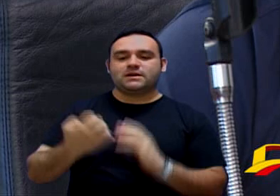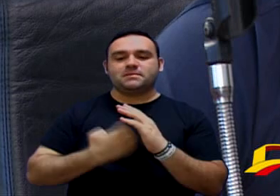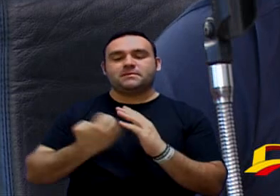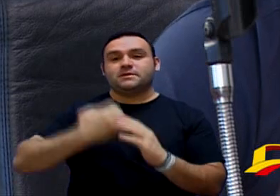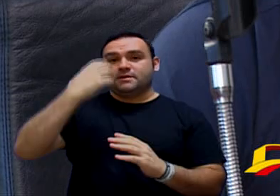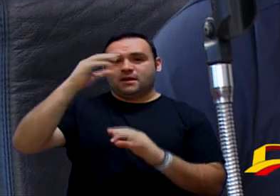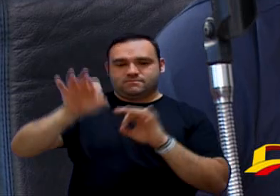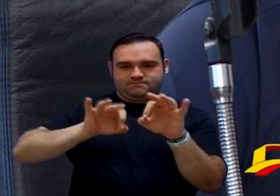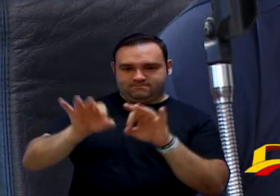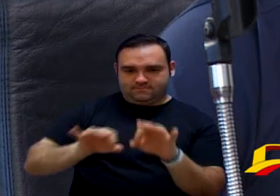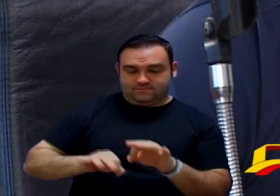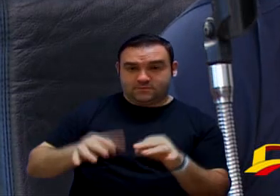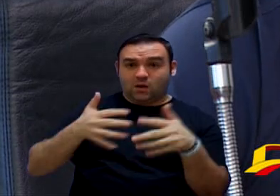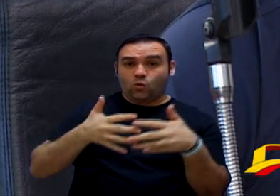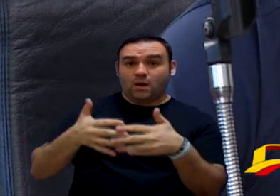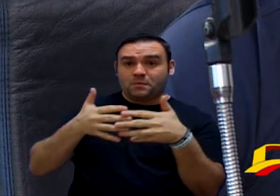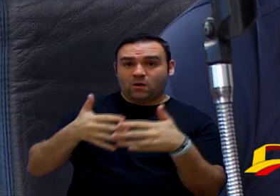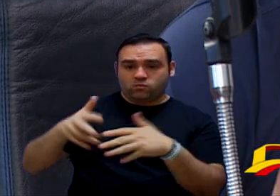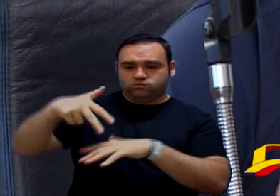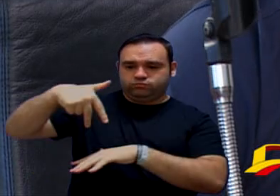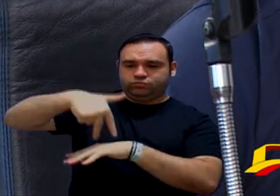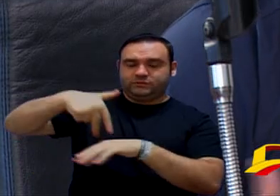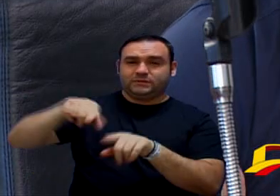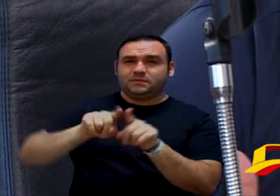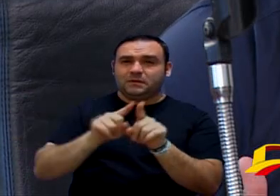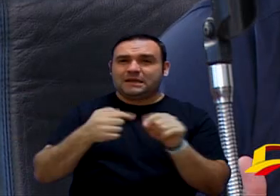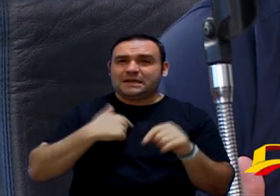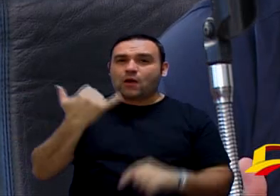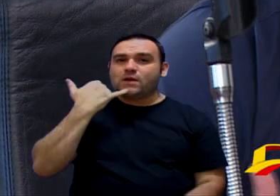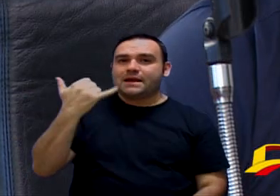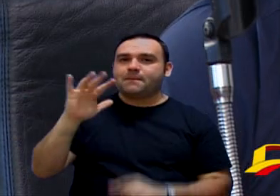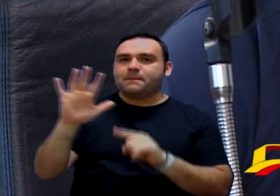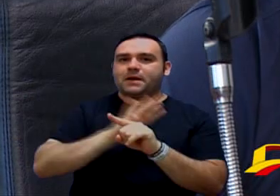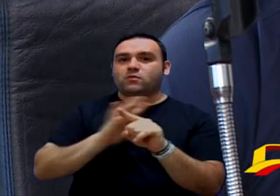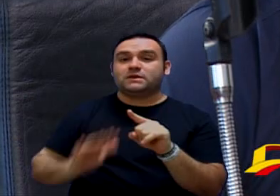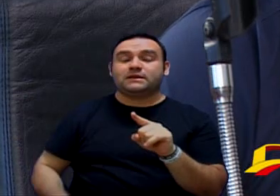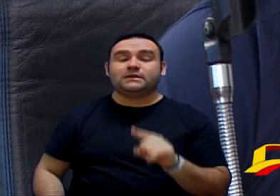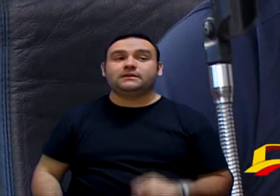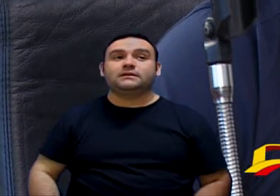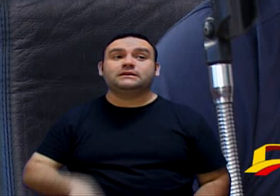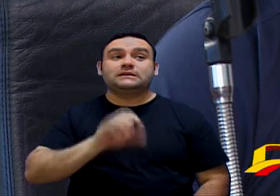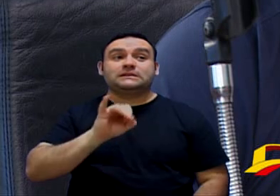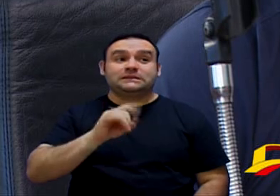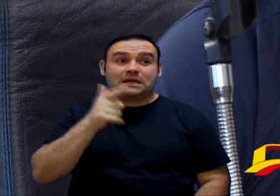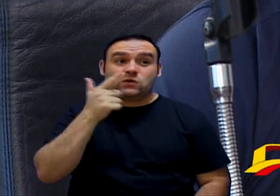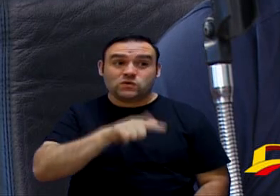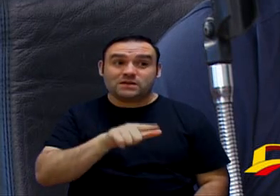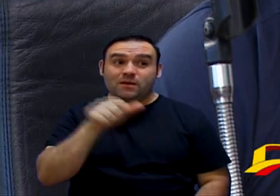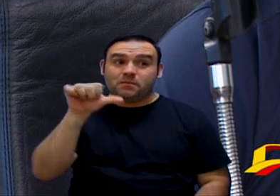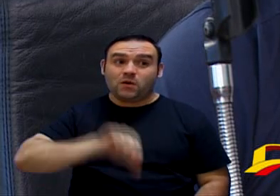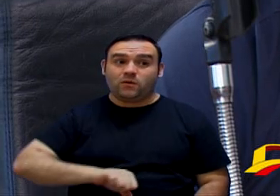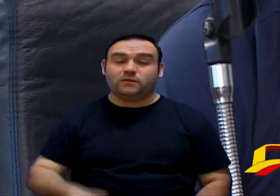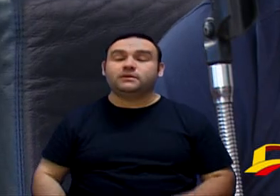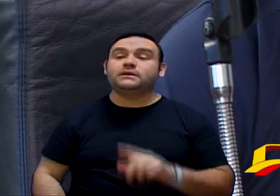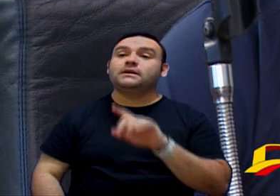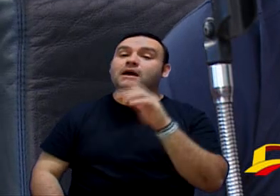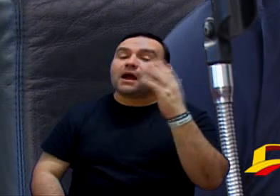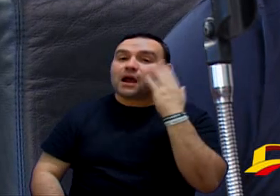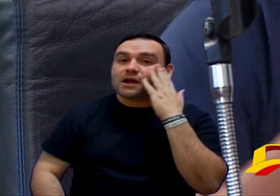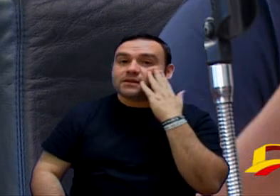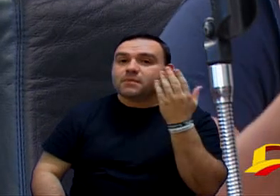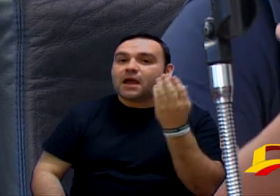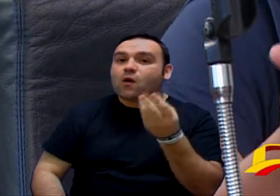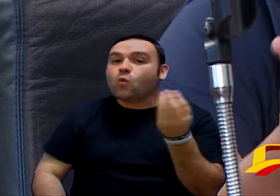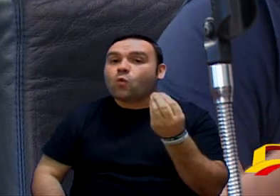a revitalização desse caminhão palco eu vou até agora dar uma ligadinha para o secretário para saber